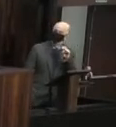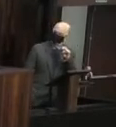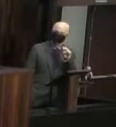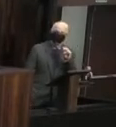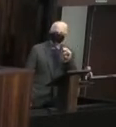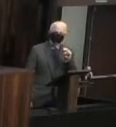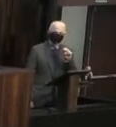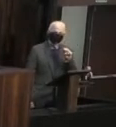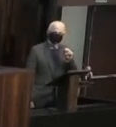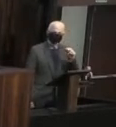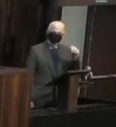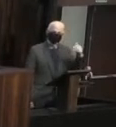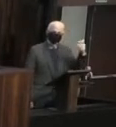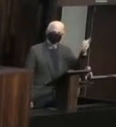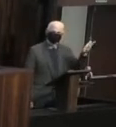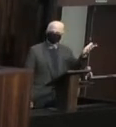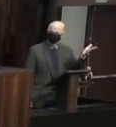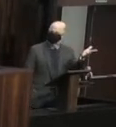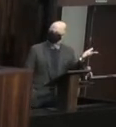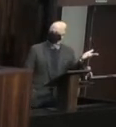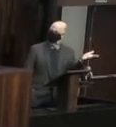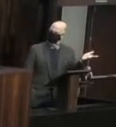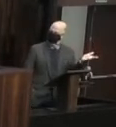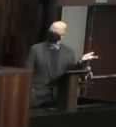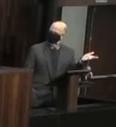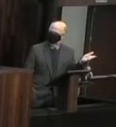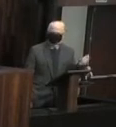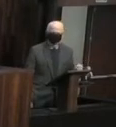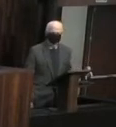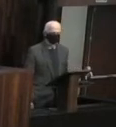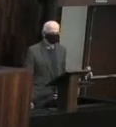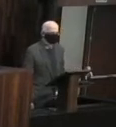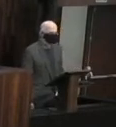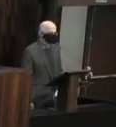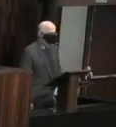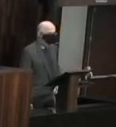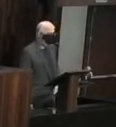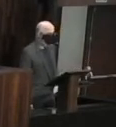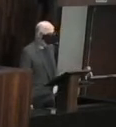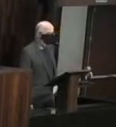são as mesmas do prédio anterior.